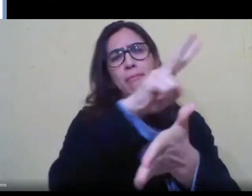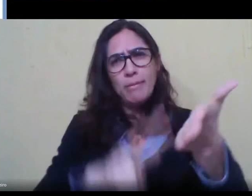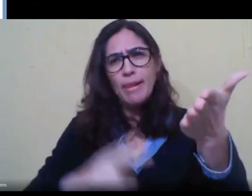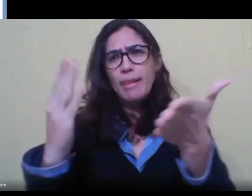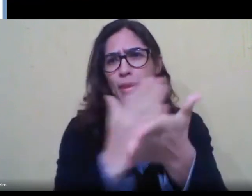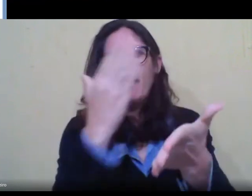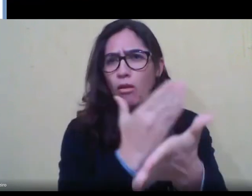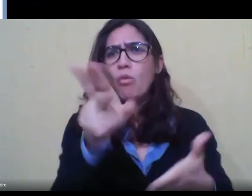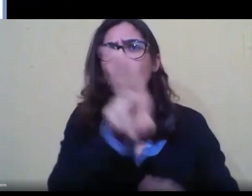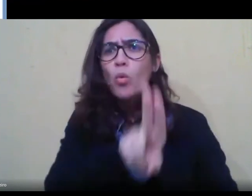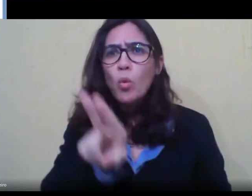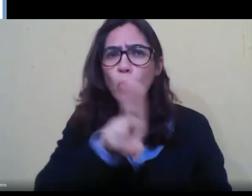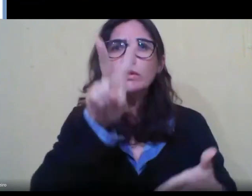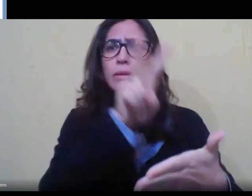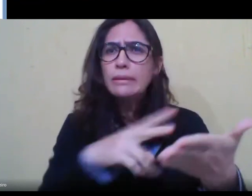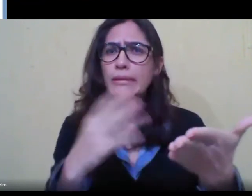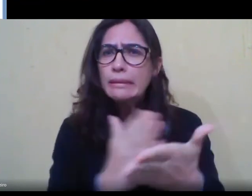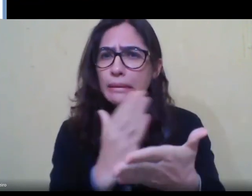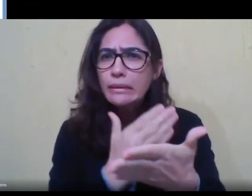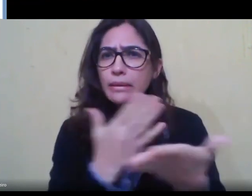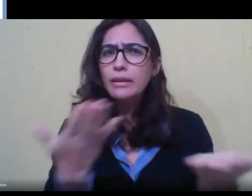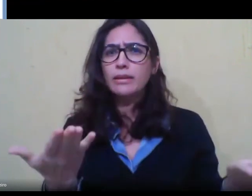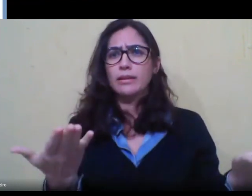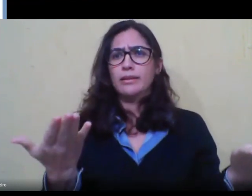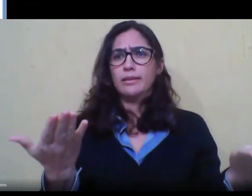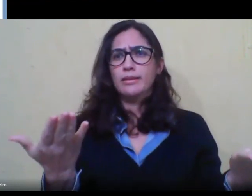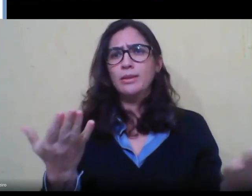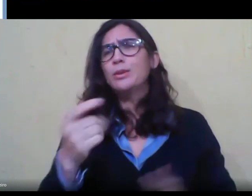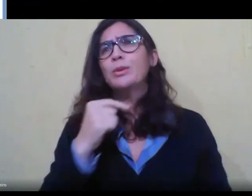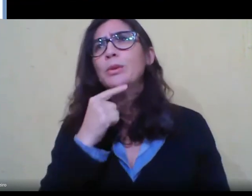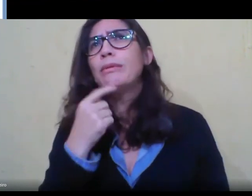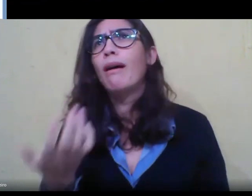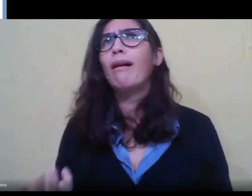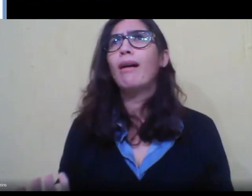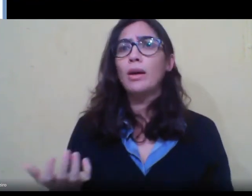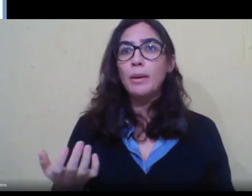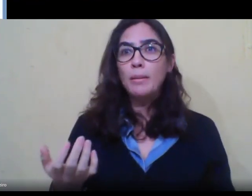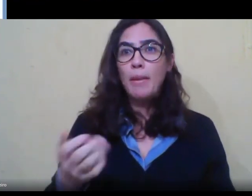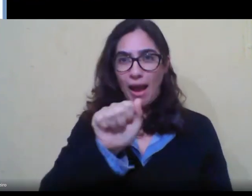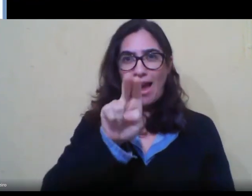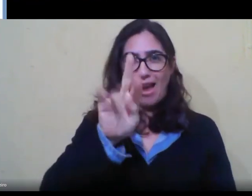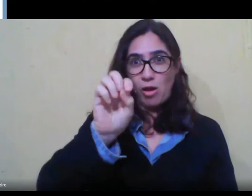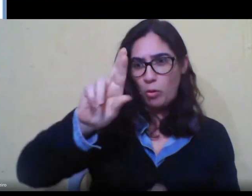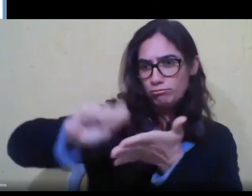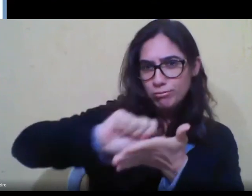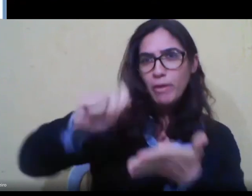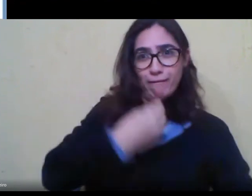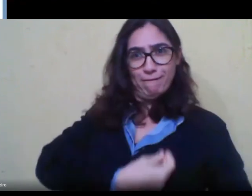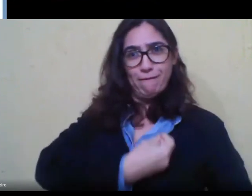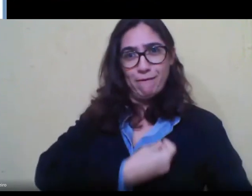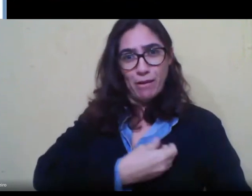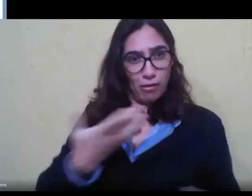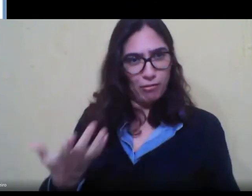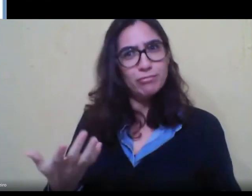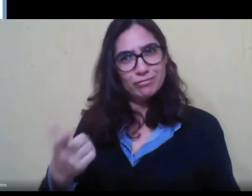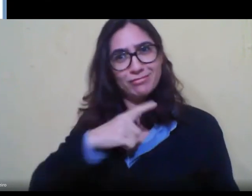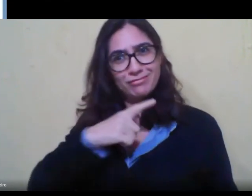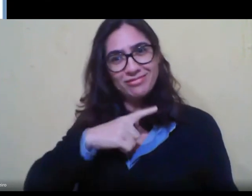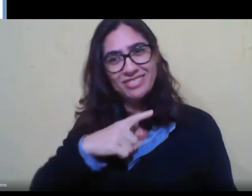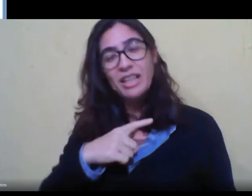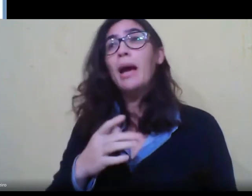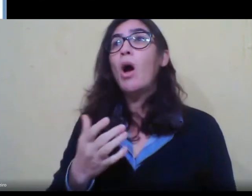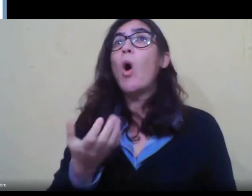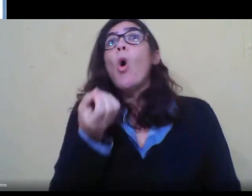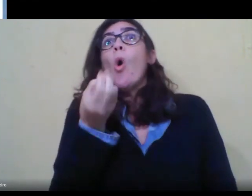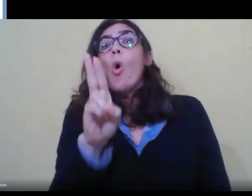não vai pegar autor só morto que está em, em... Ou nesses 6 meses a gente pega só autor morto, que já está em...